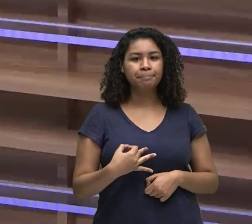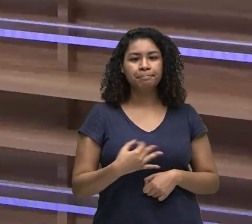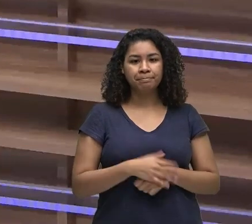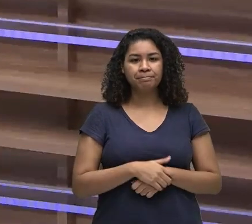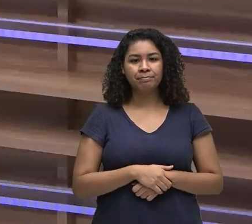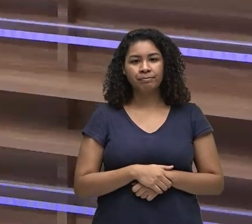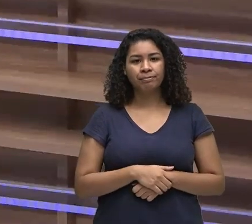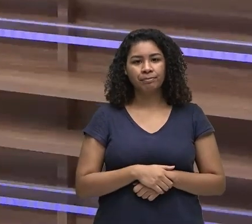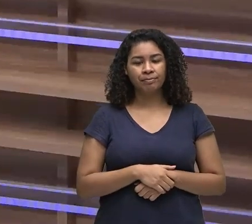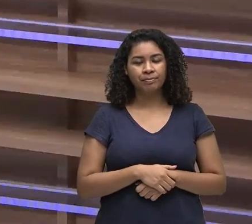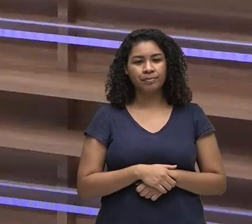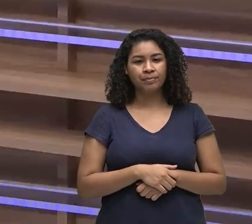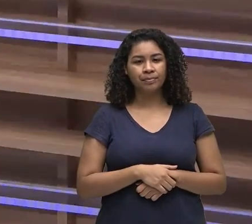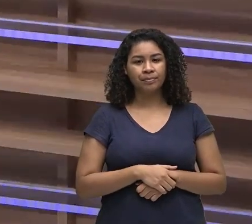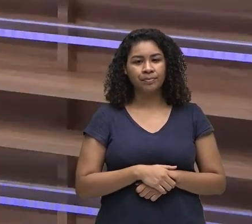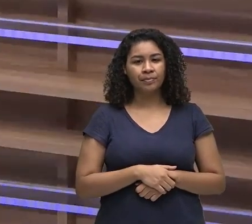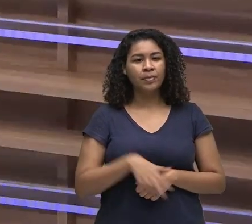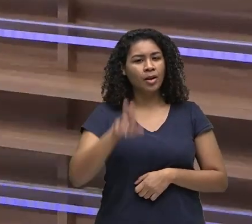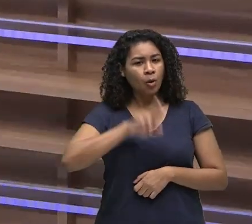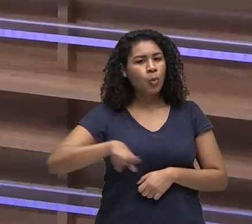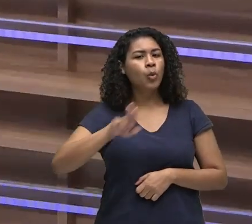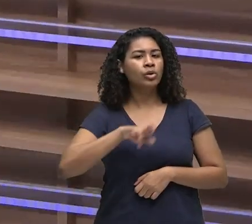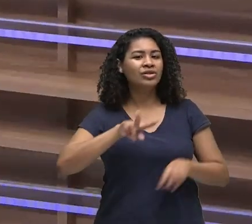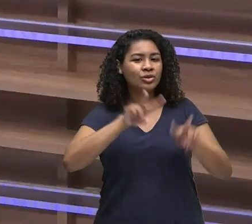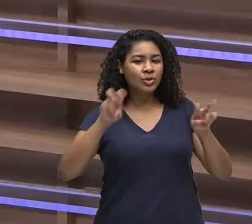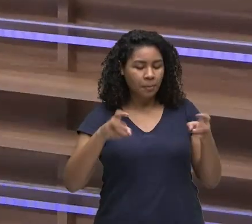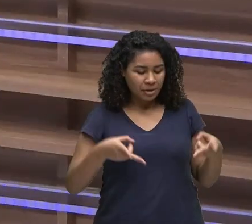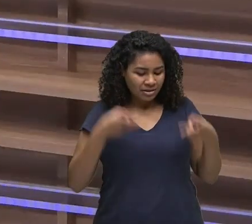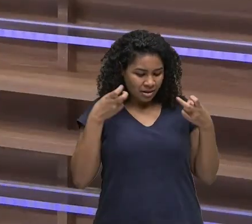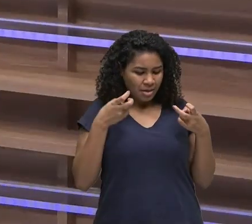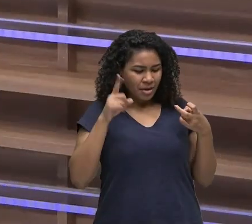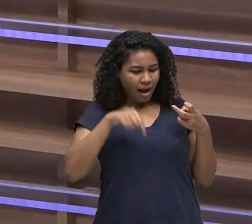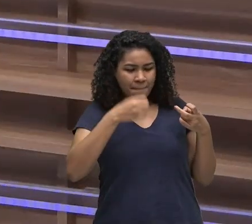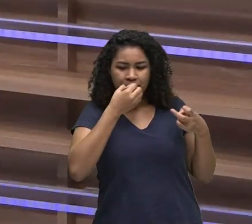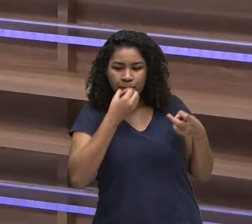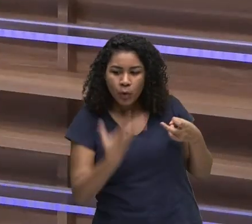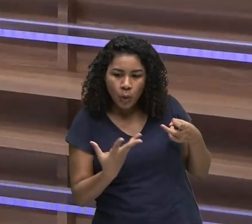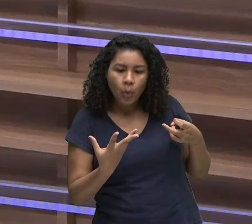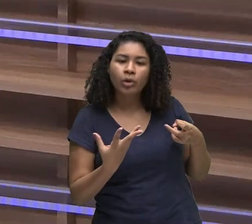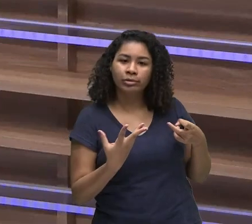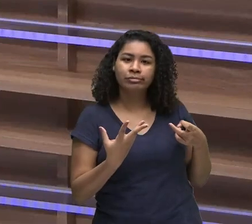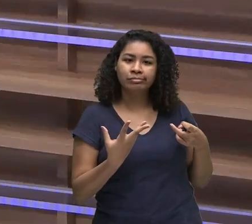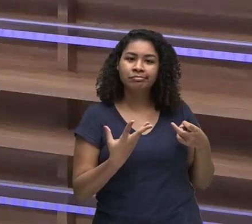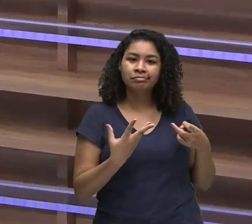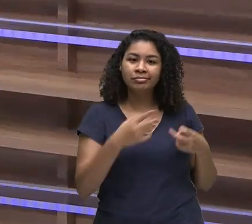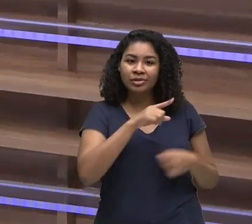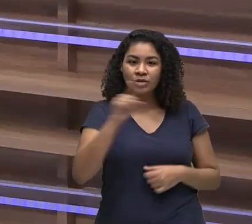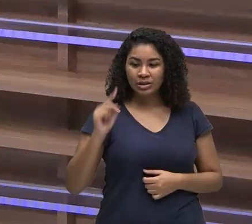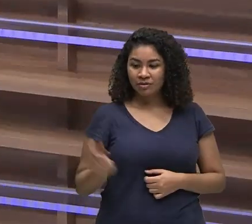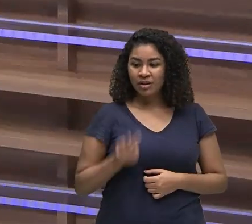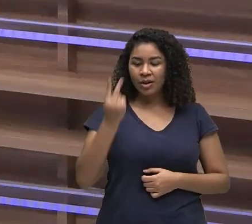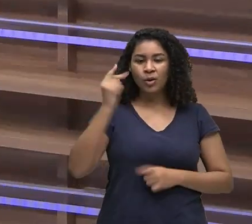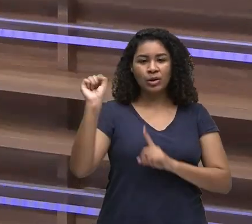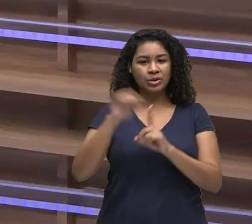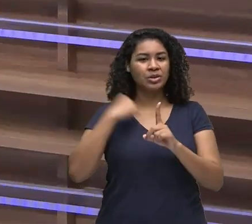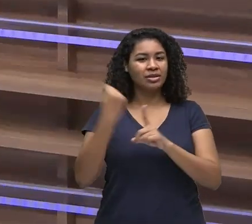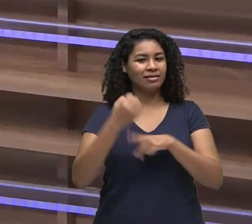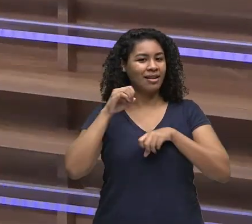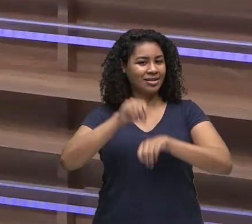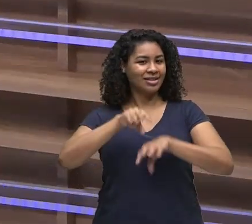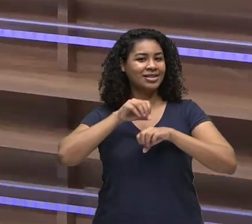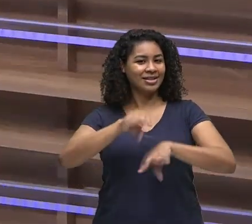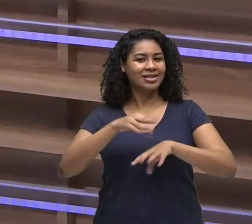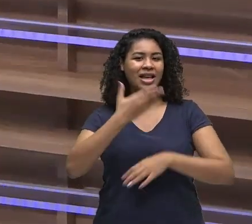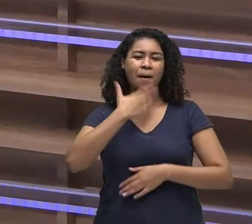baseie-se naquilo que você entende que é bom, naquilo que você compreende, nos valores que a sociedade prega para nós, que